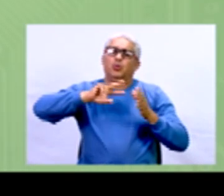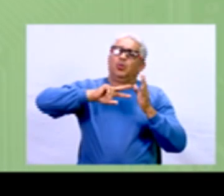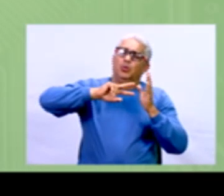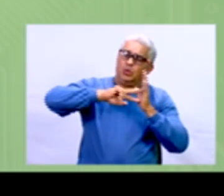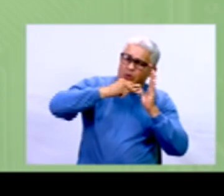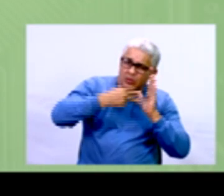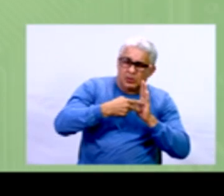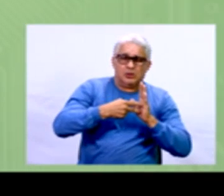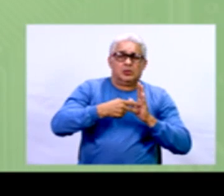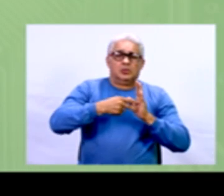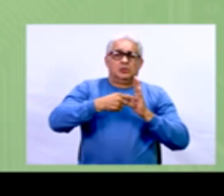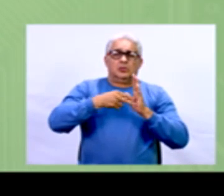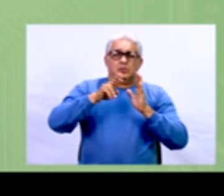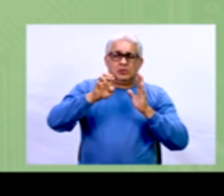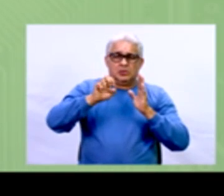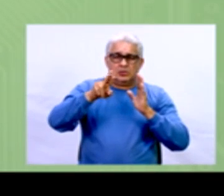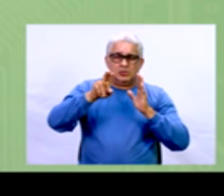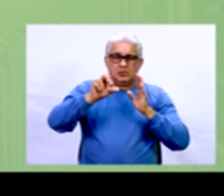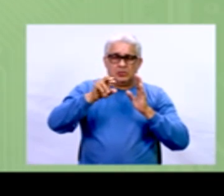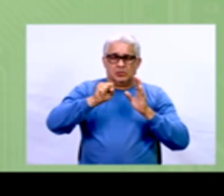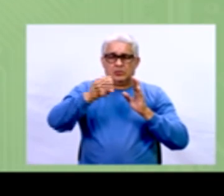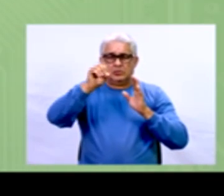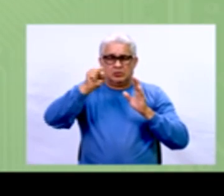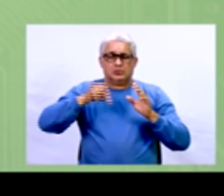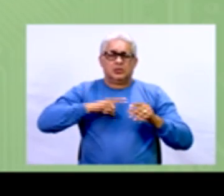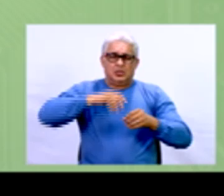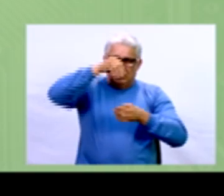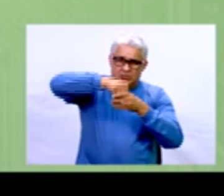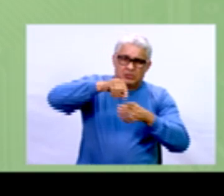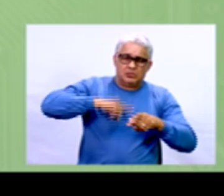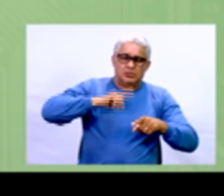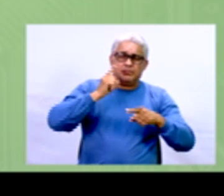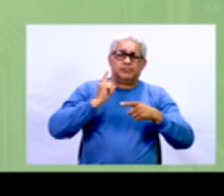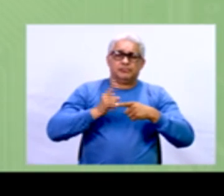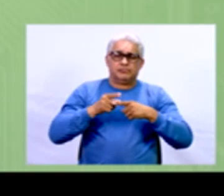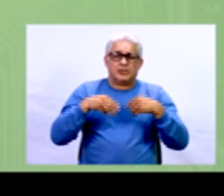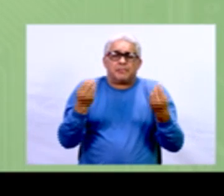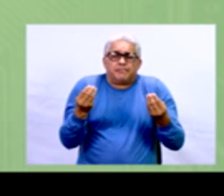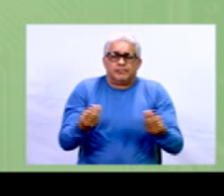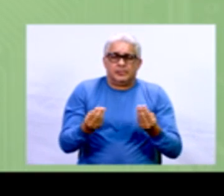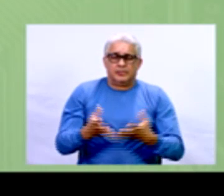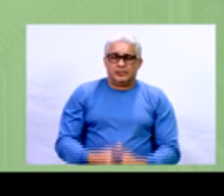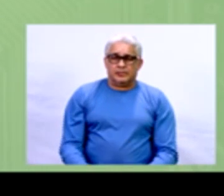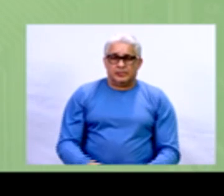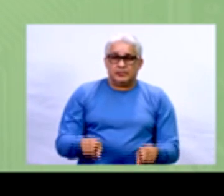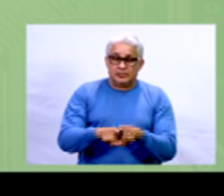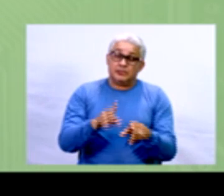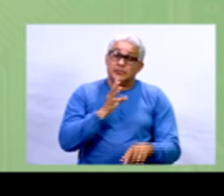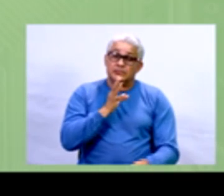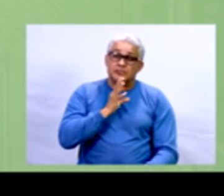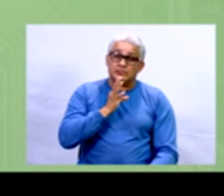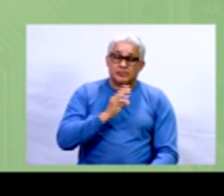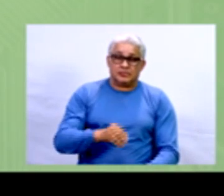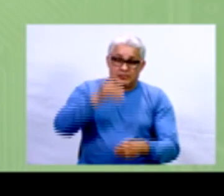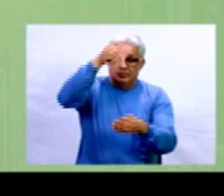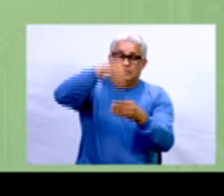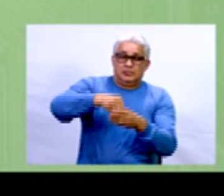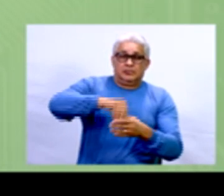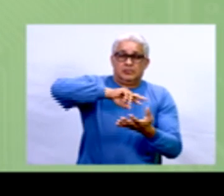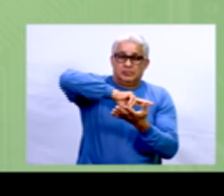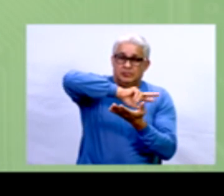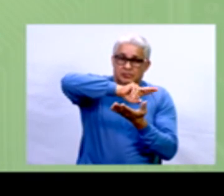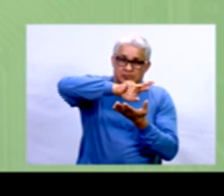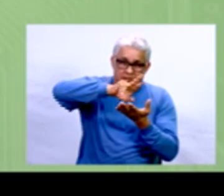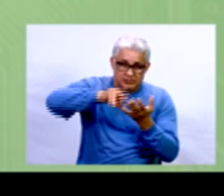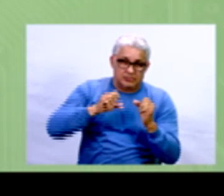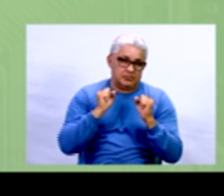multimídia, quais são os recursos que ela tem, para que serve. Nós vamos reconhecer os recursos multimídia